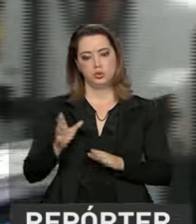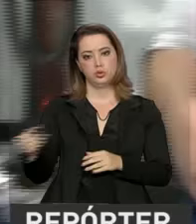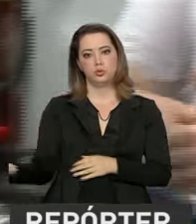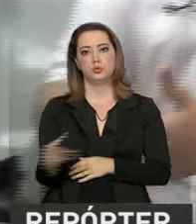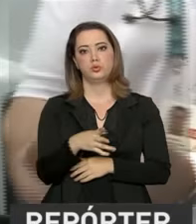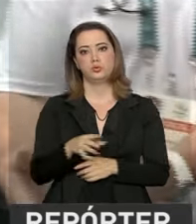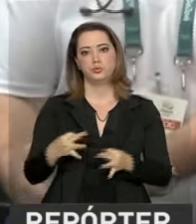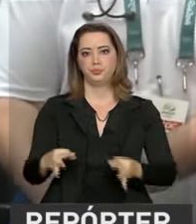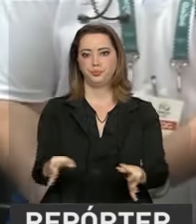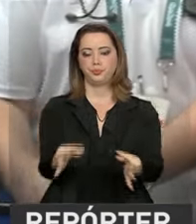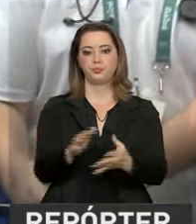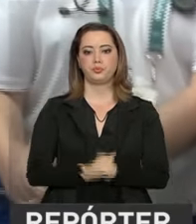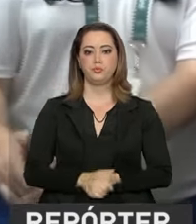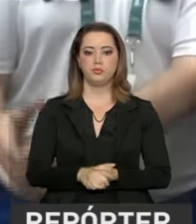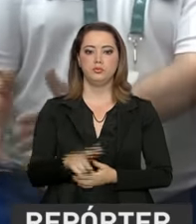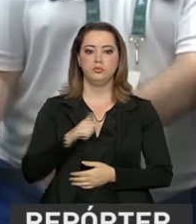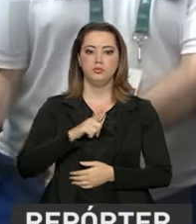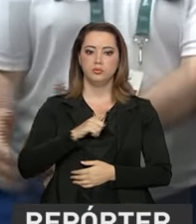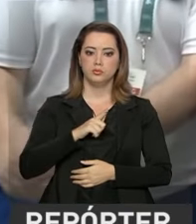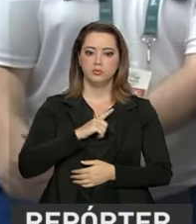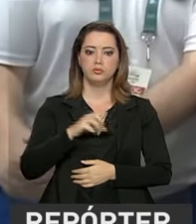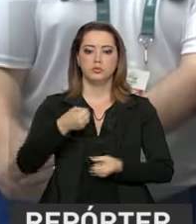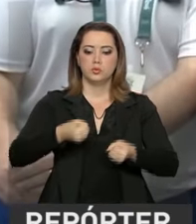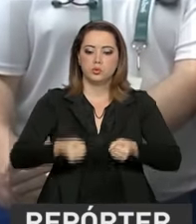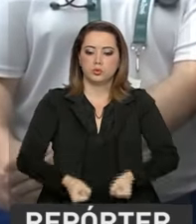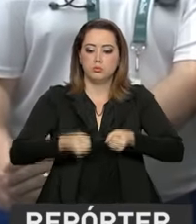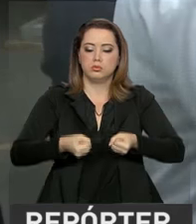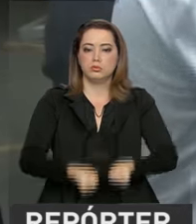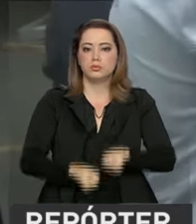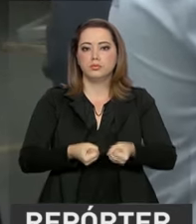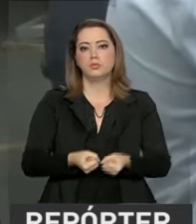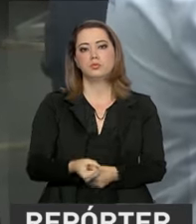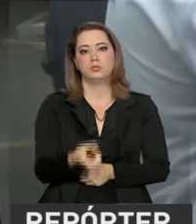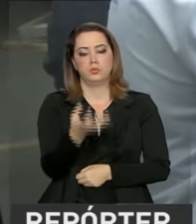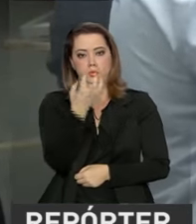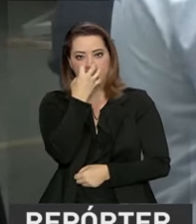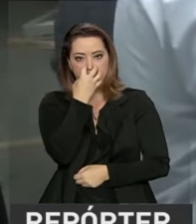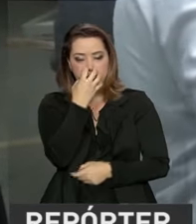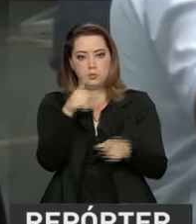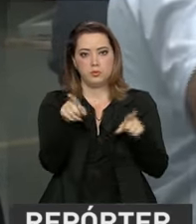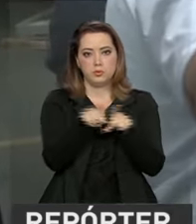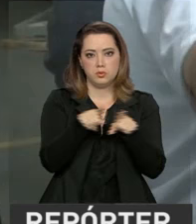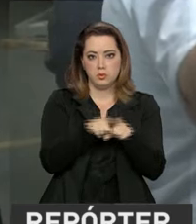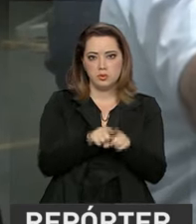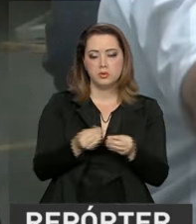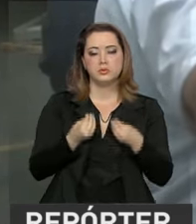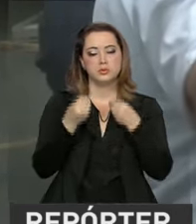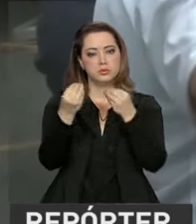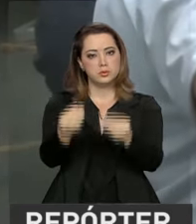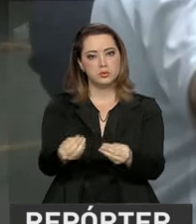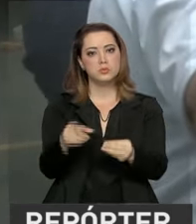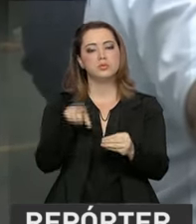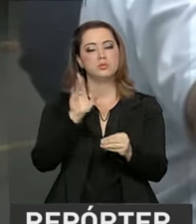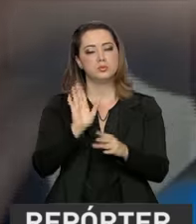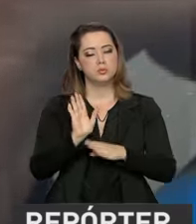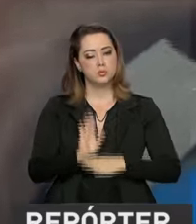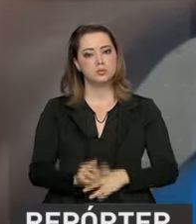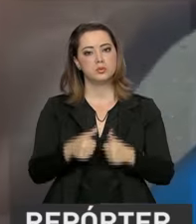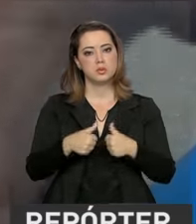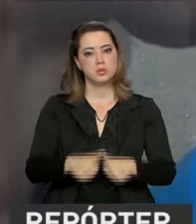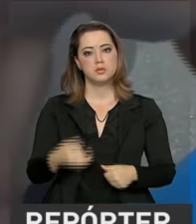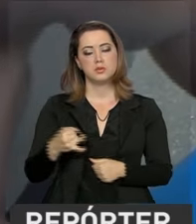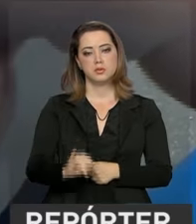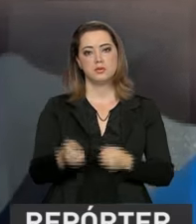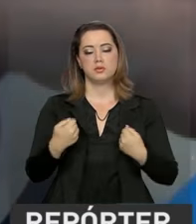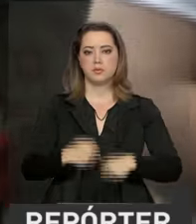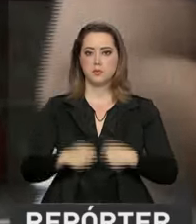vão oferecer ainda equipamentos como desfibriladores, monitores e oxigênio e estarão disponíveis nos locais de competições. A